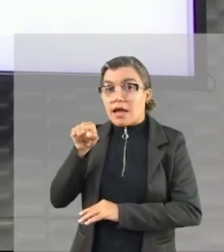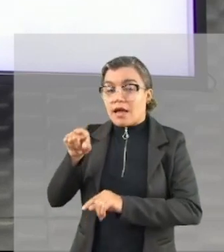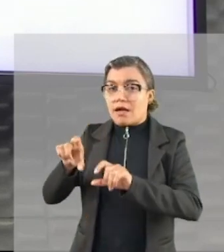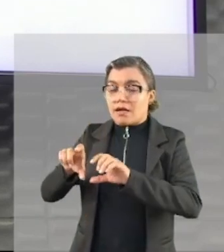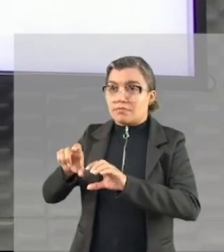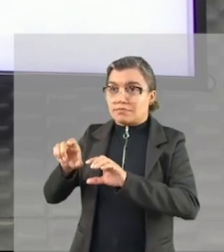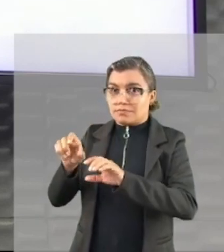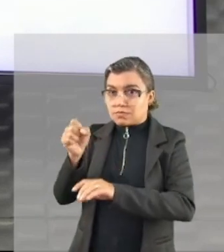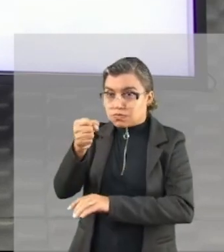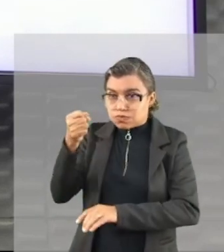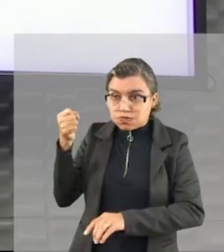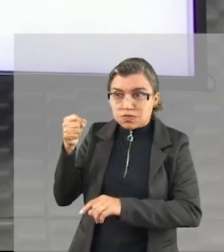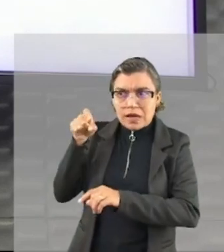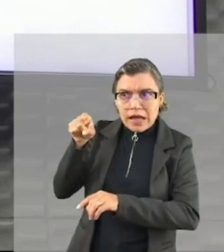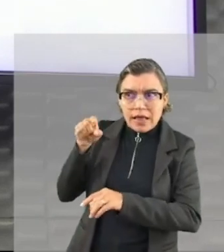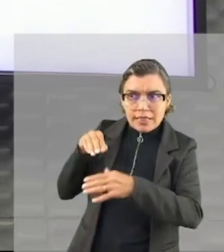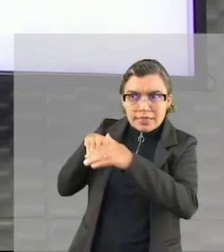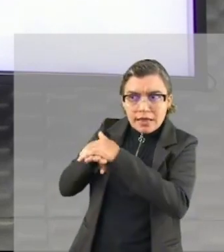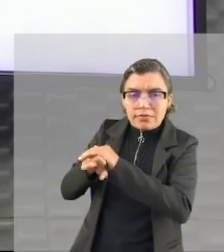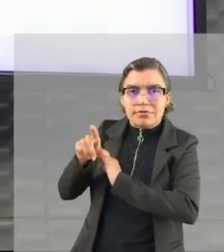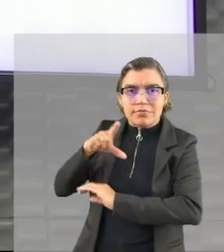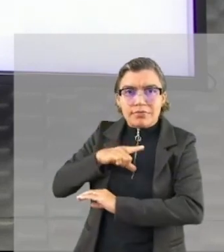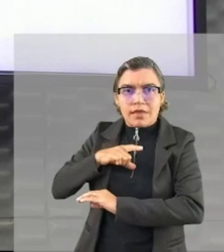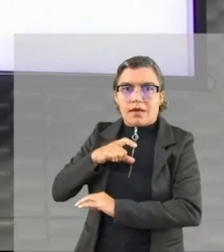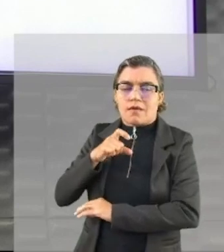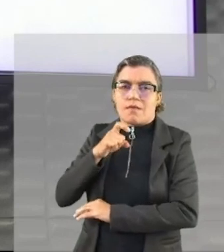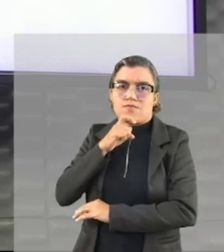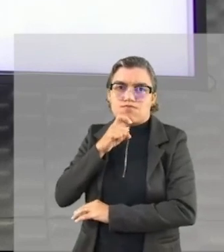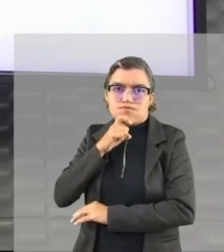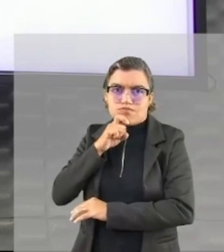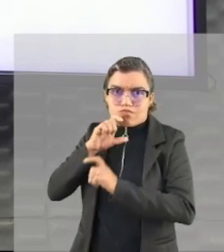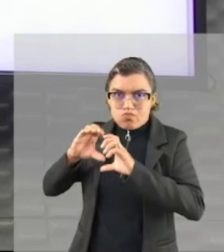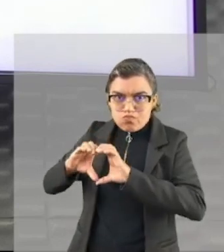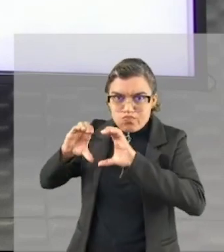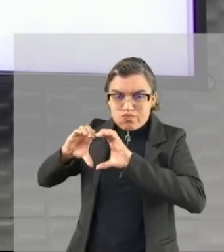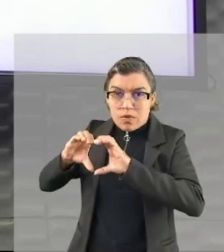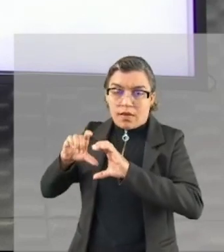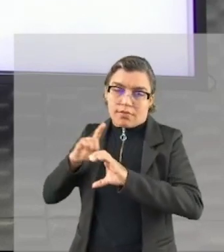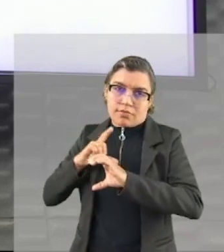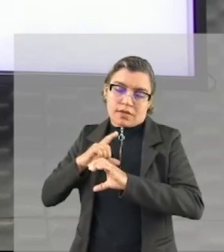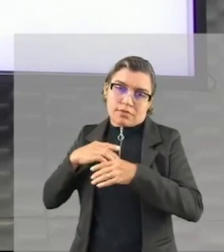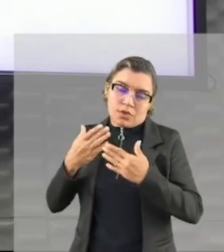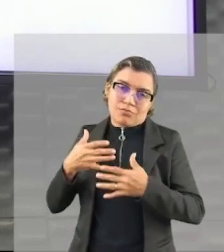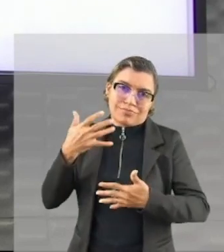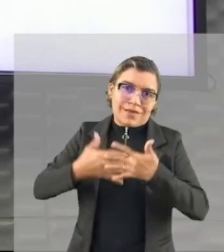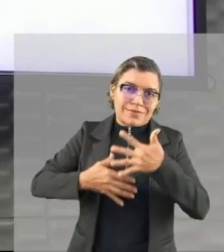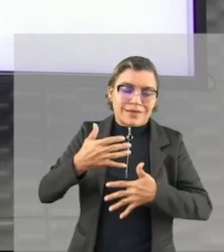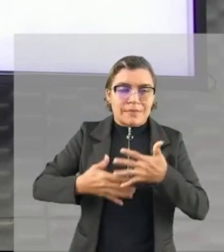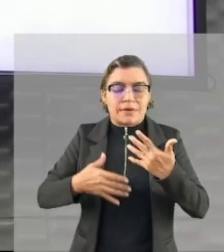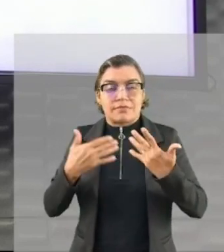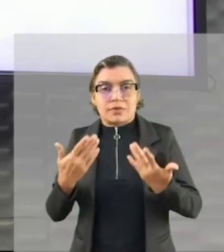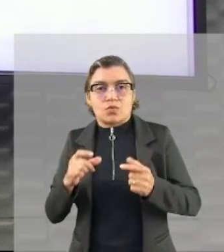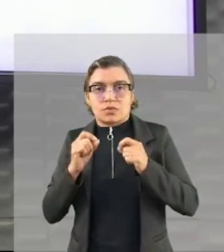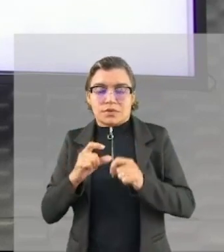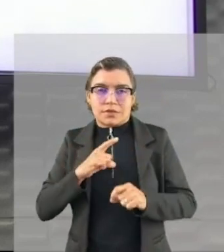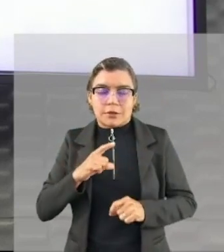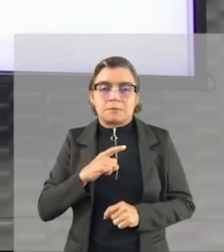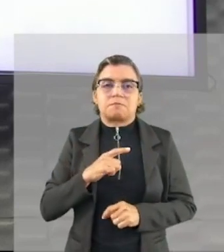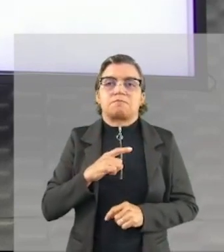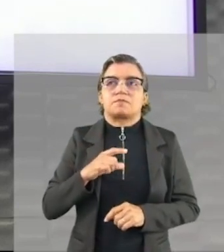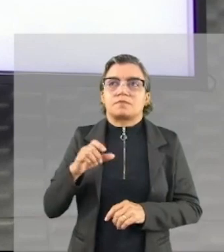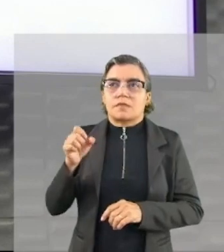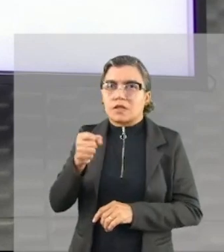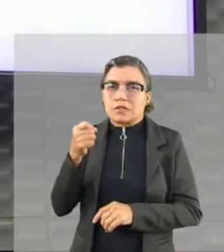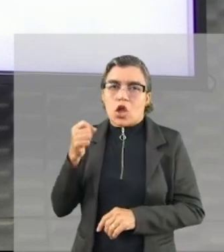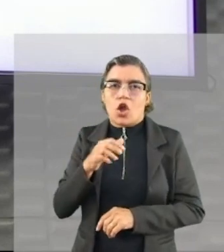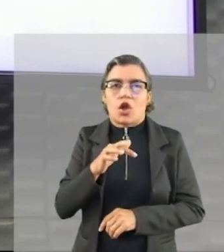de gelo só atrapalha. Por isso, o desenvolvimento dos freezers, dos congeladores frost